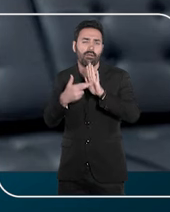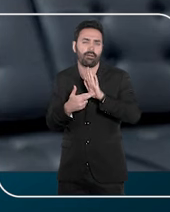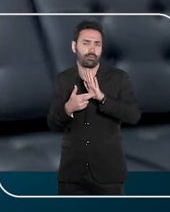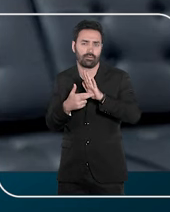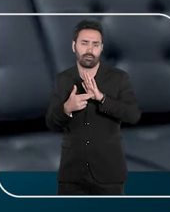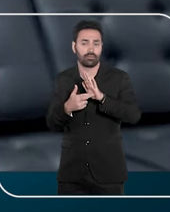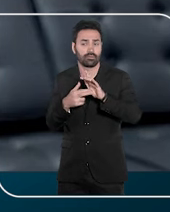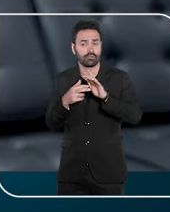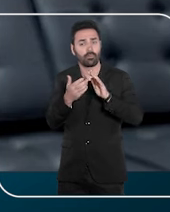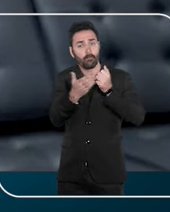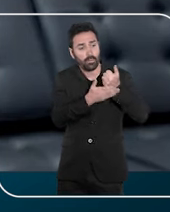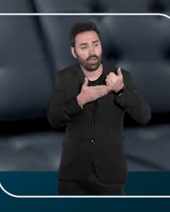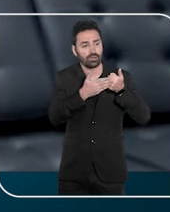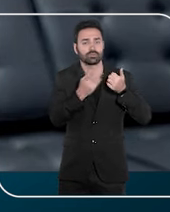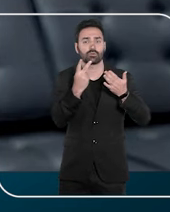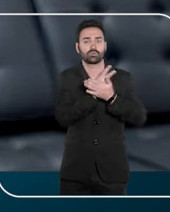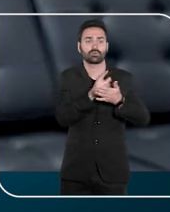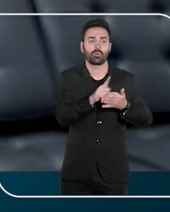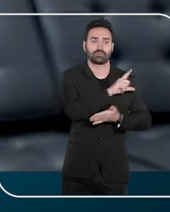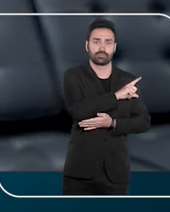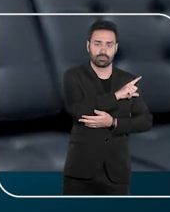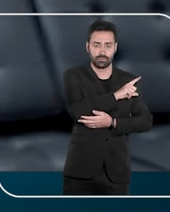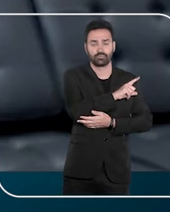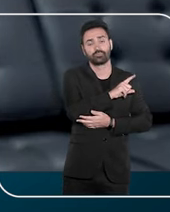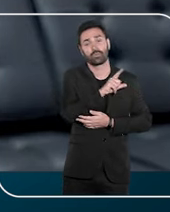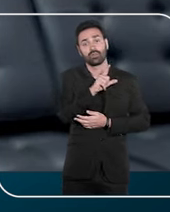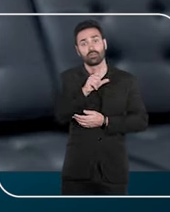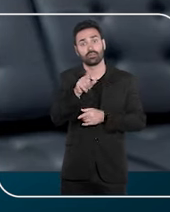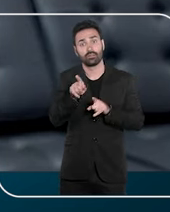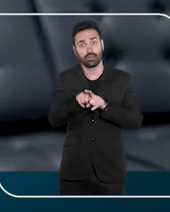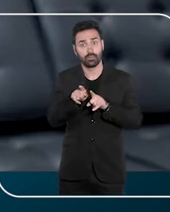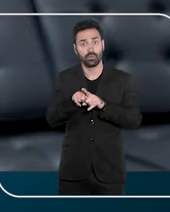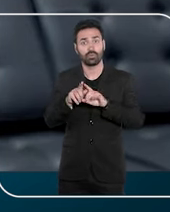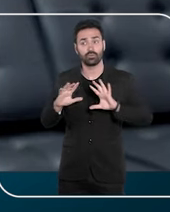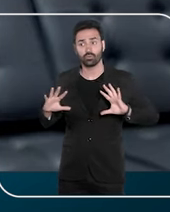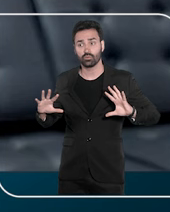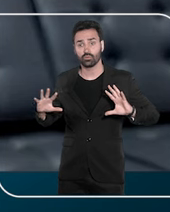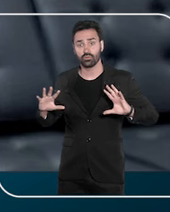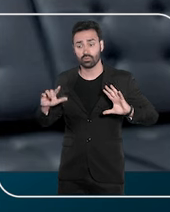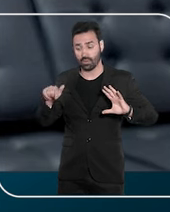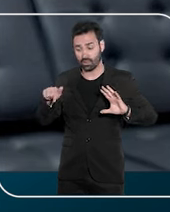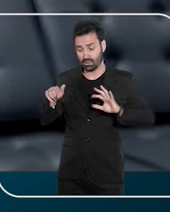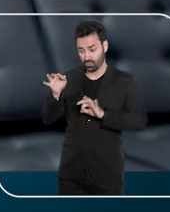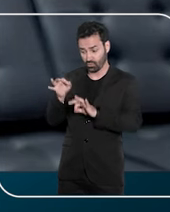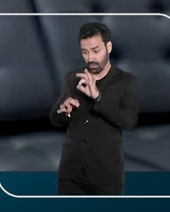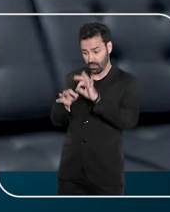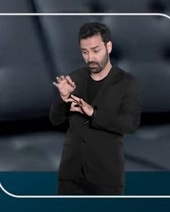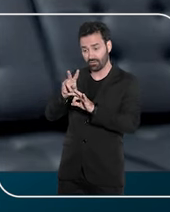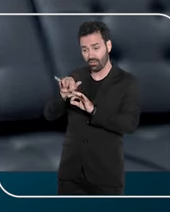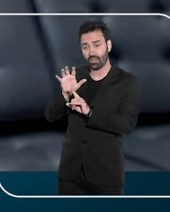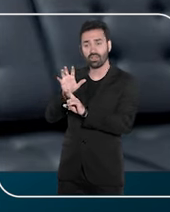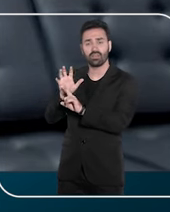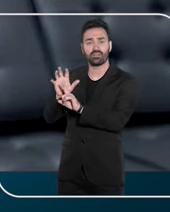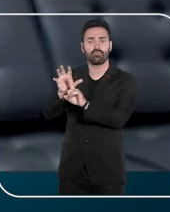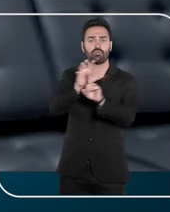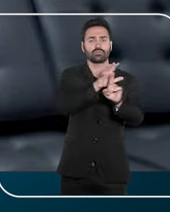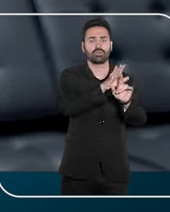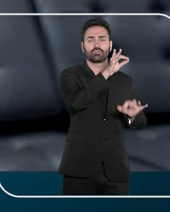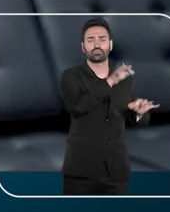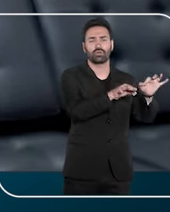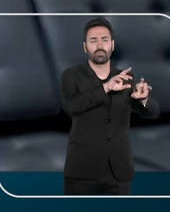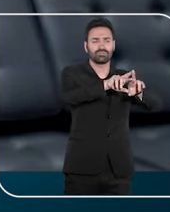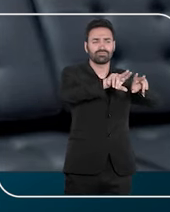esses julgados e também por todos os juízes e tribunais do país. Então, é um esforço contínuo desta comissão